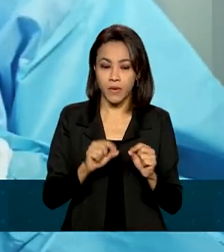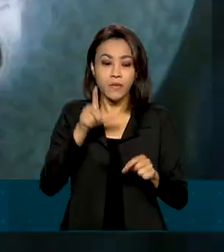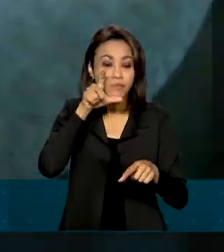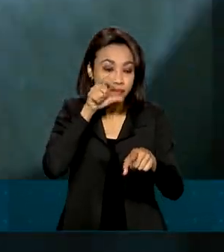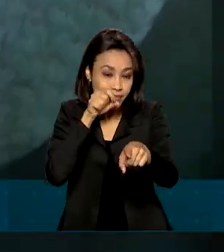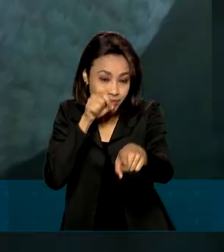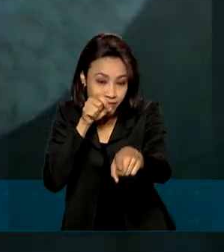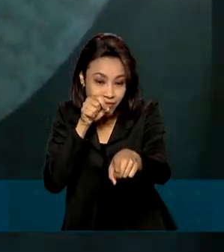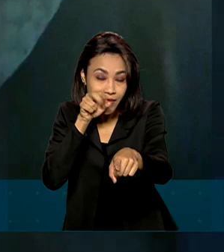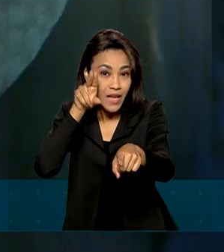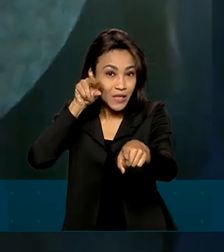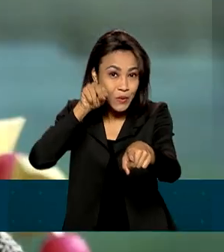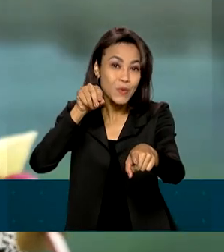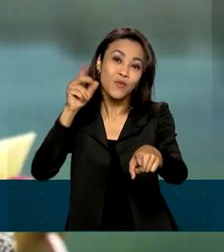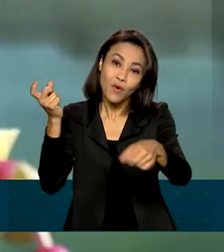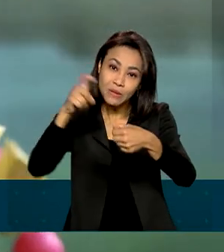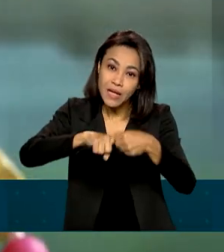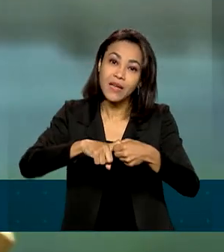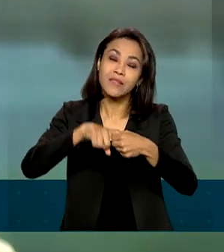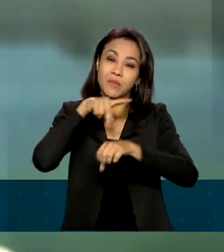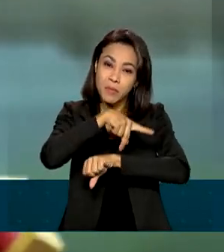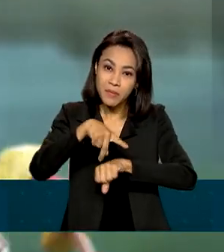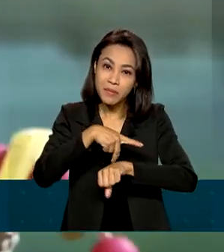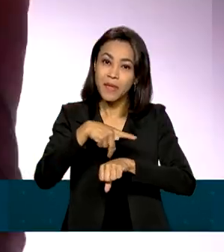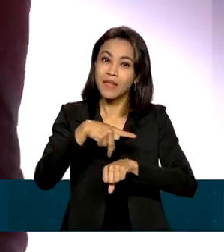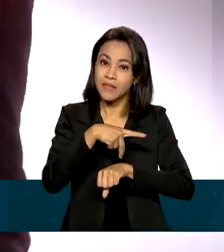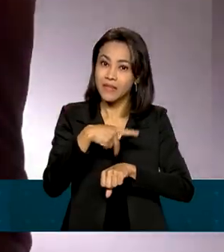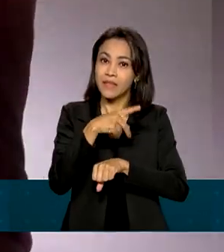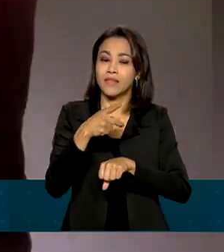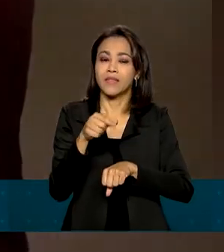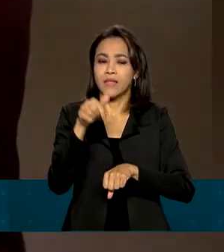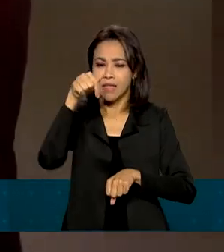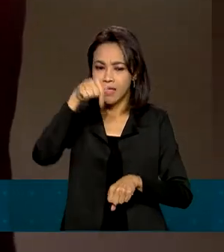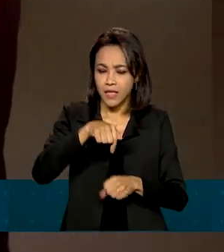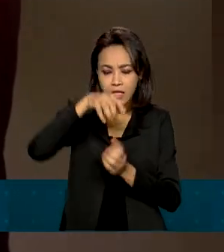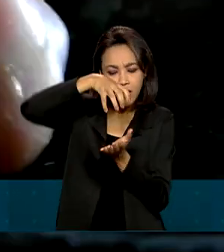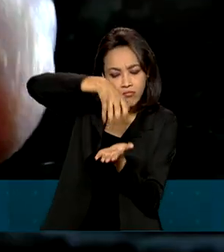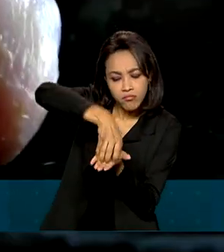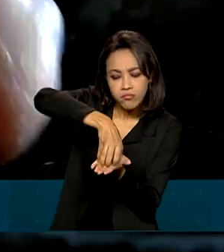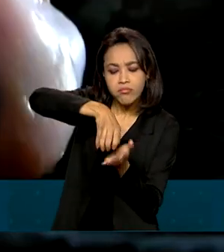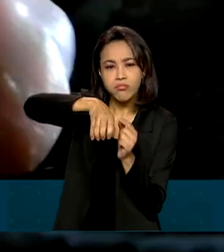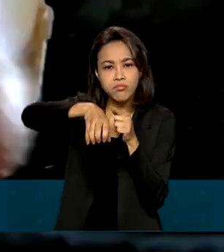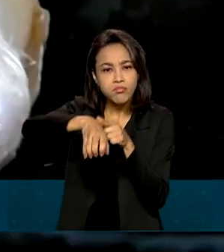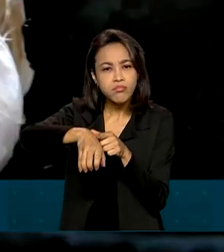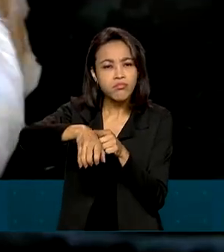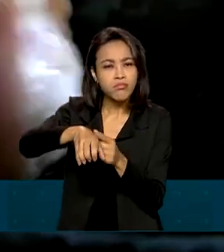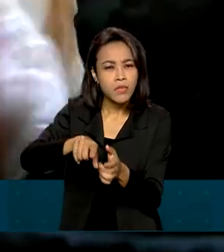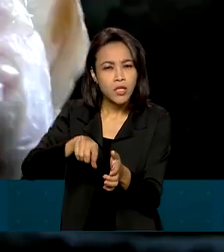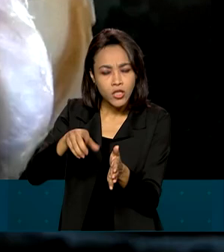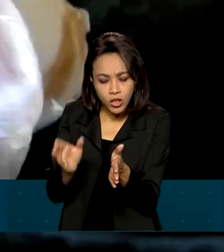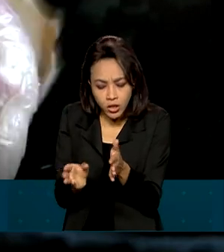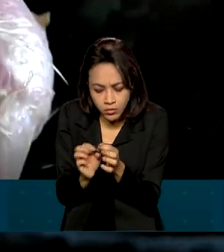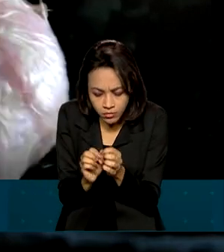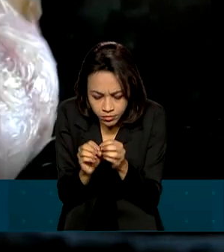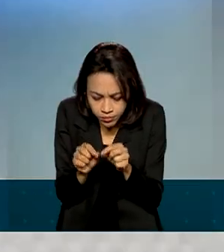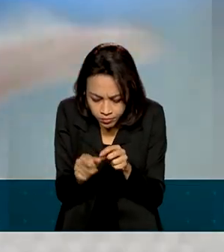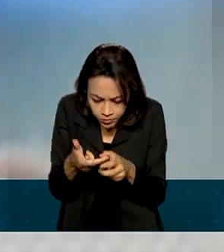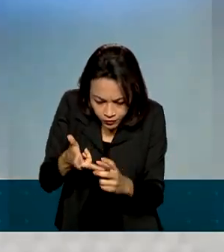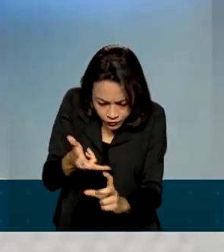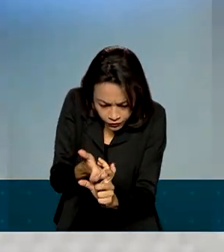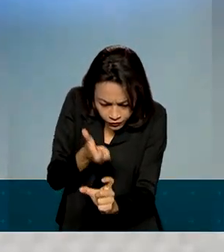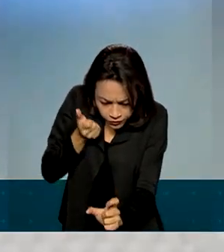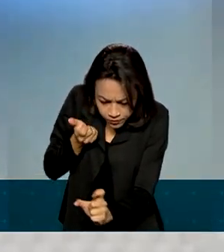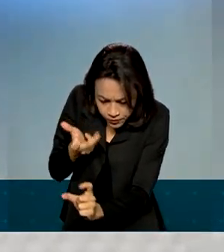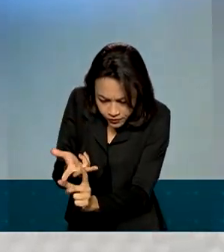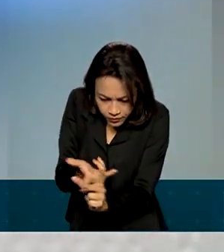fossem reintroduzidas no país e o nosso centro de reprodução das ararinhas é mantido